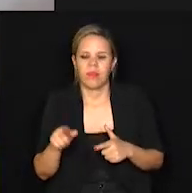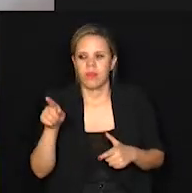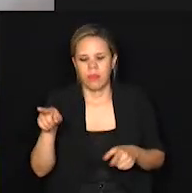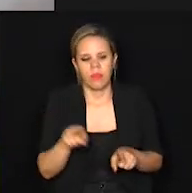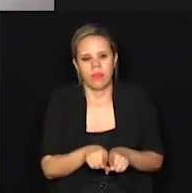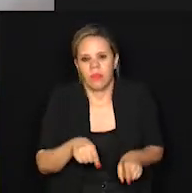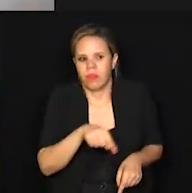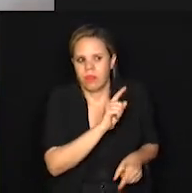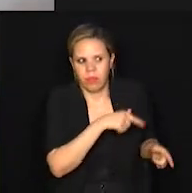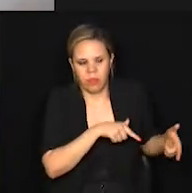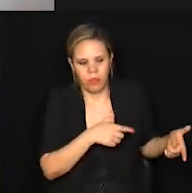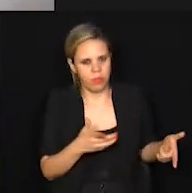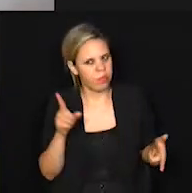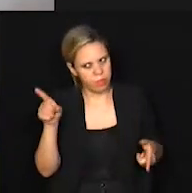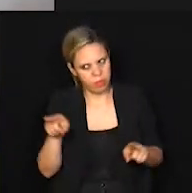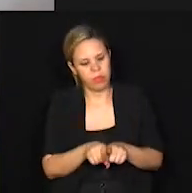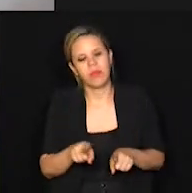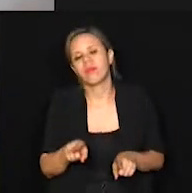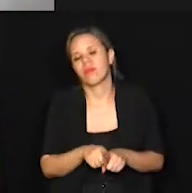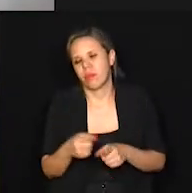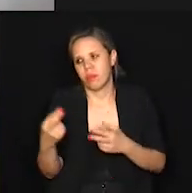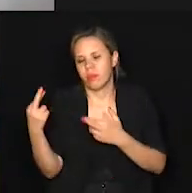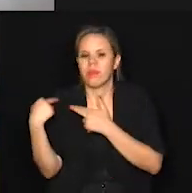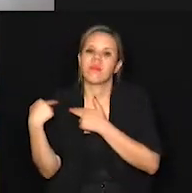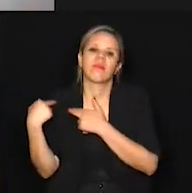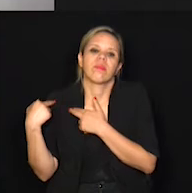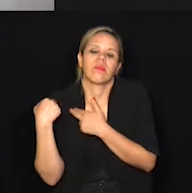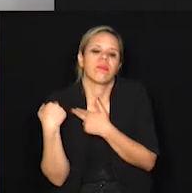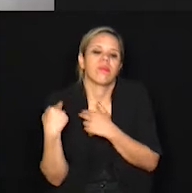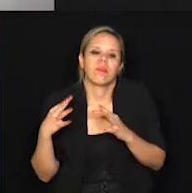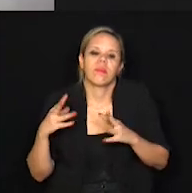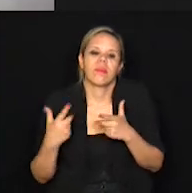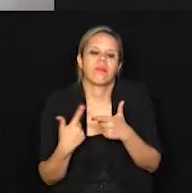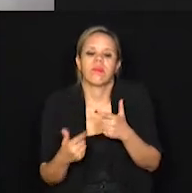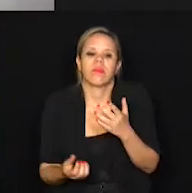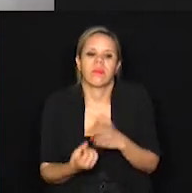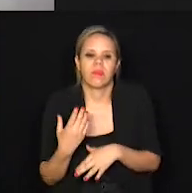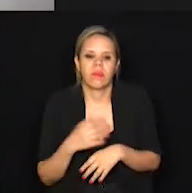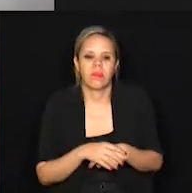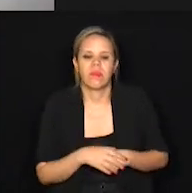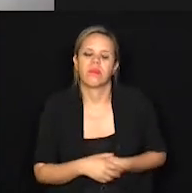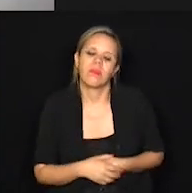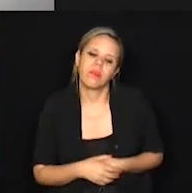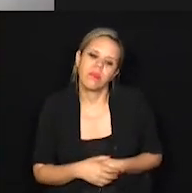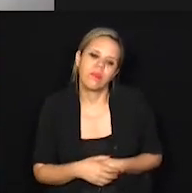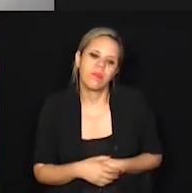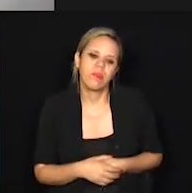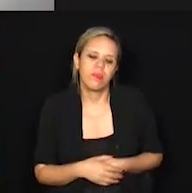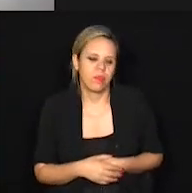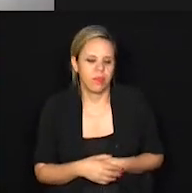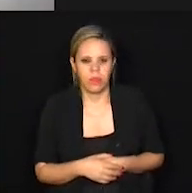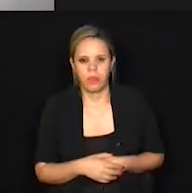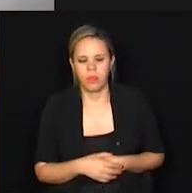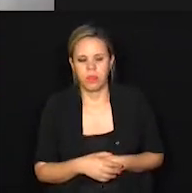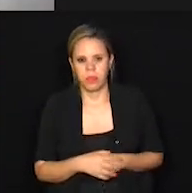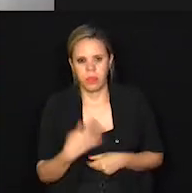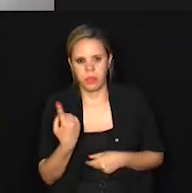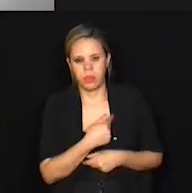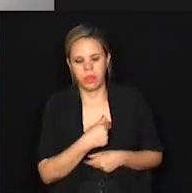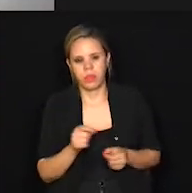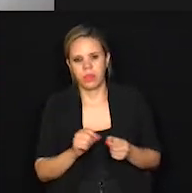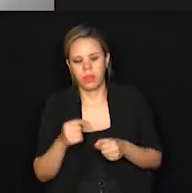for trabalhar, você também é responsável por tudo que está ocorrendo. Então, assim, por tudo que nós estamos,